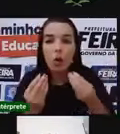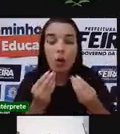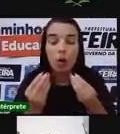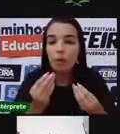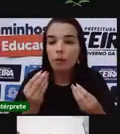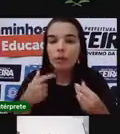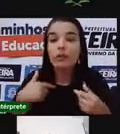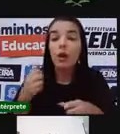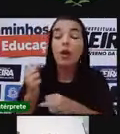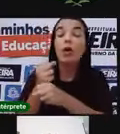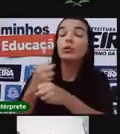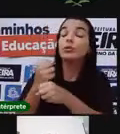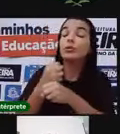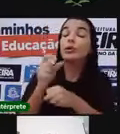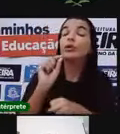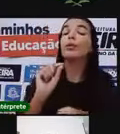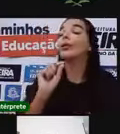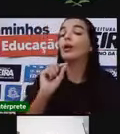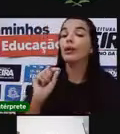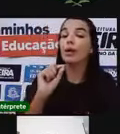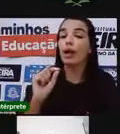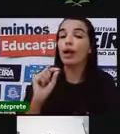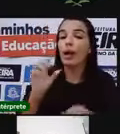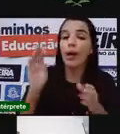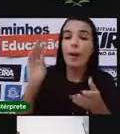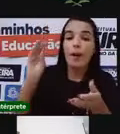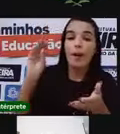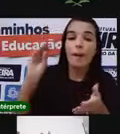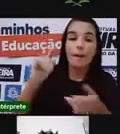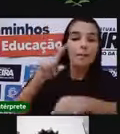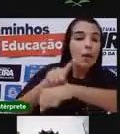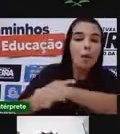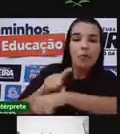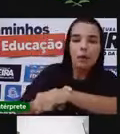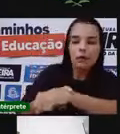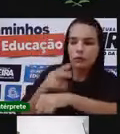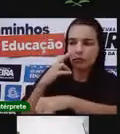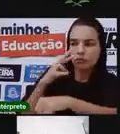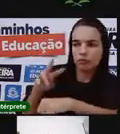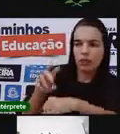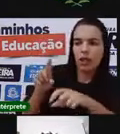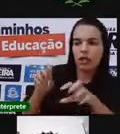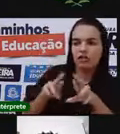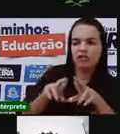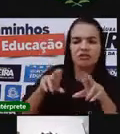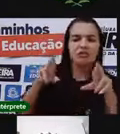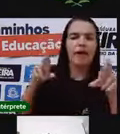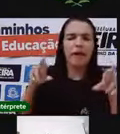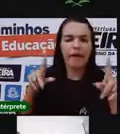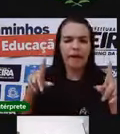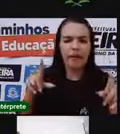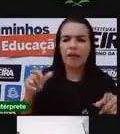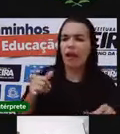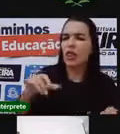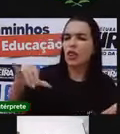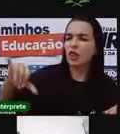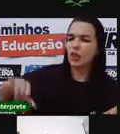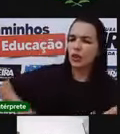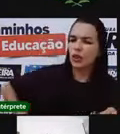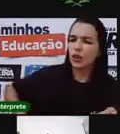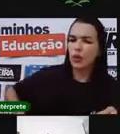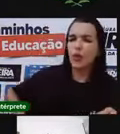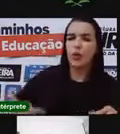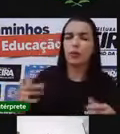estar construindo situações que levam à indiferença, que levam à dor e ao sofrimento, e eu posso estar